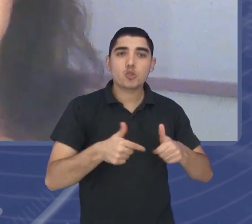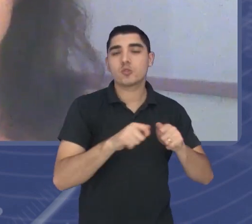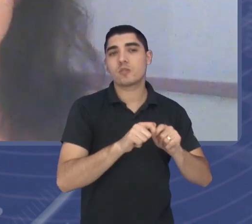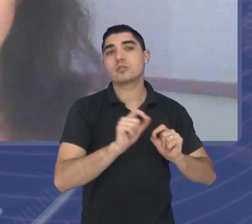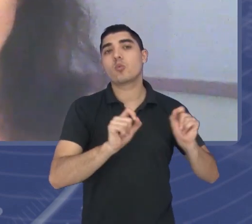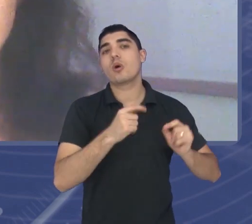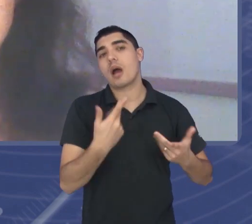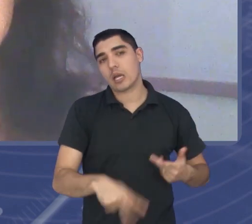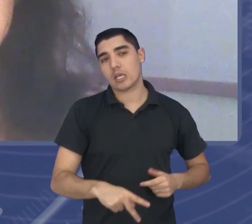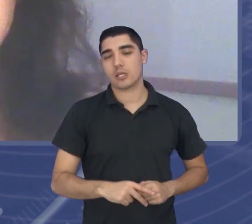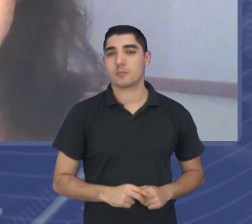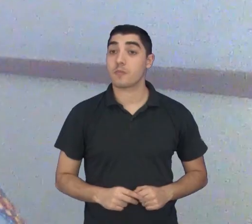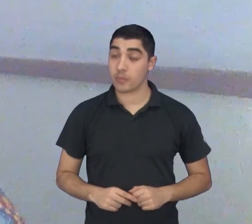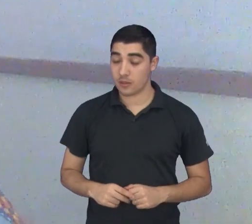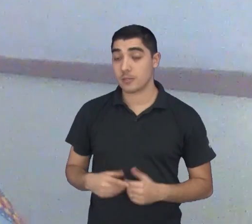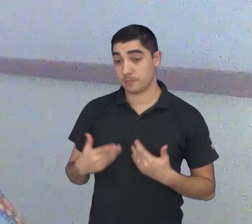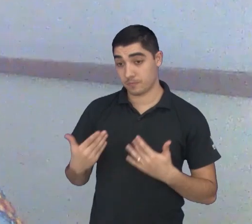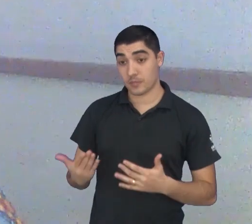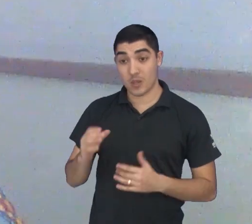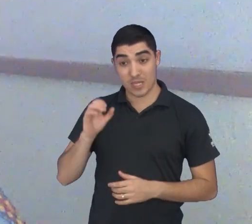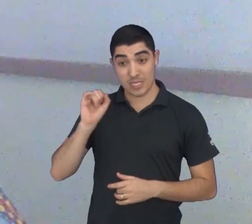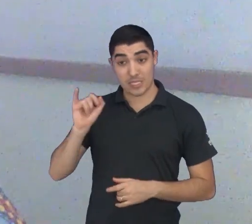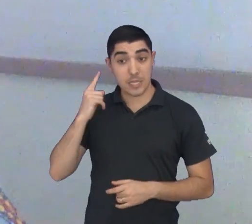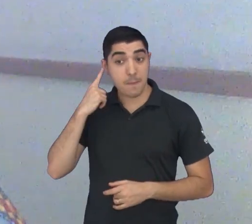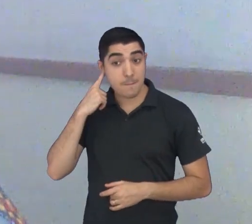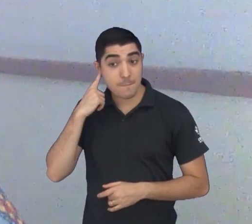O barulho, se ele for